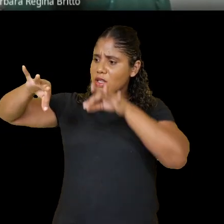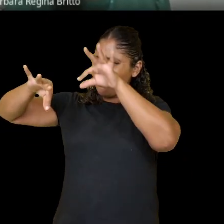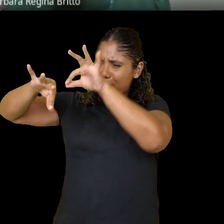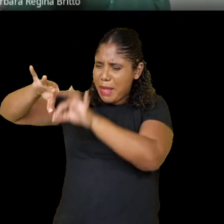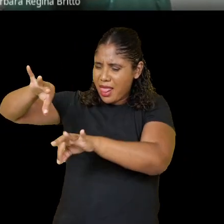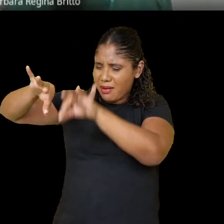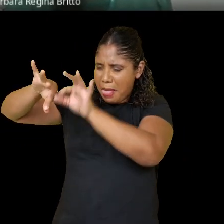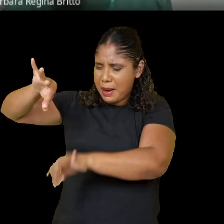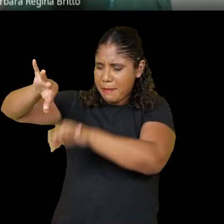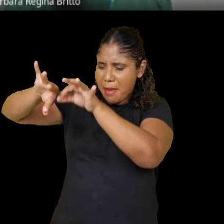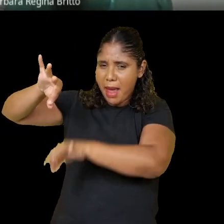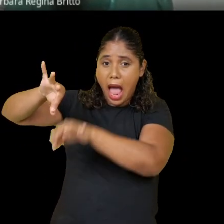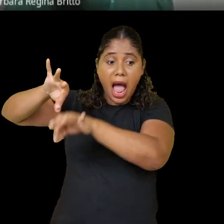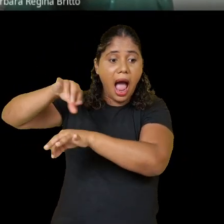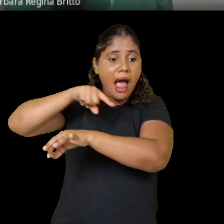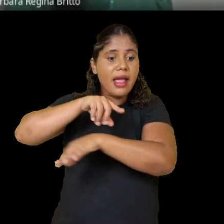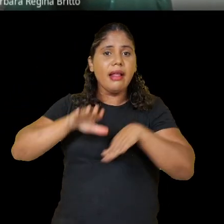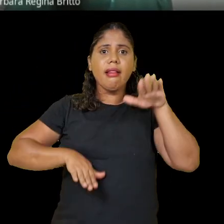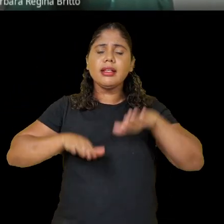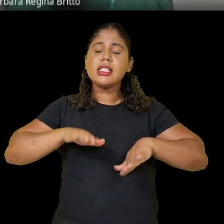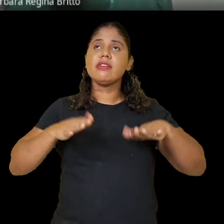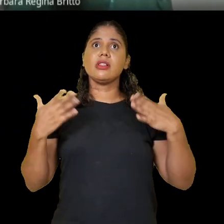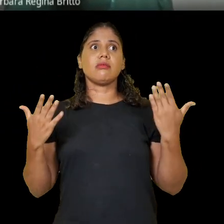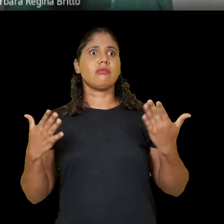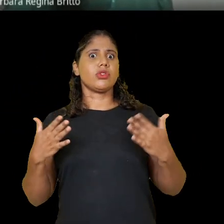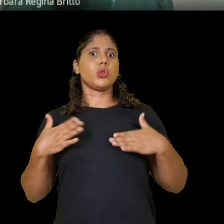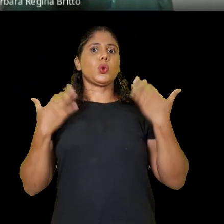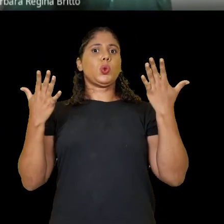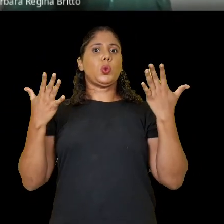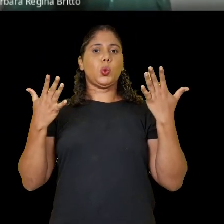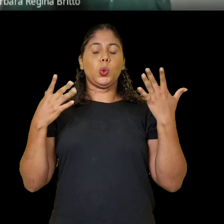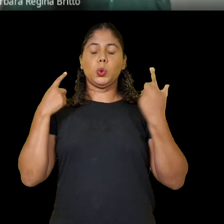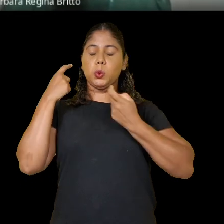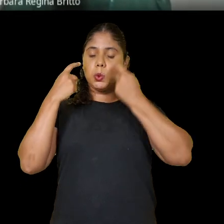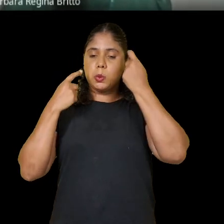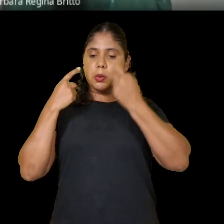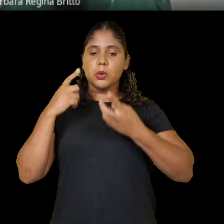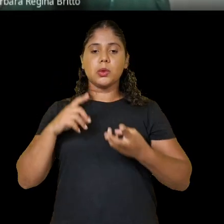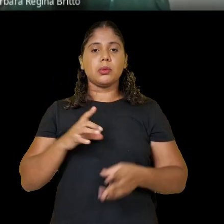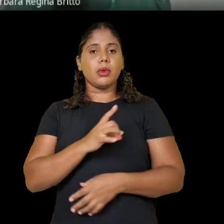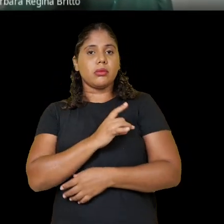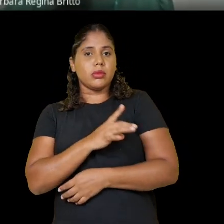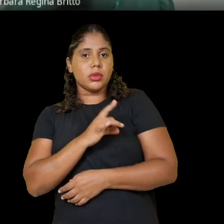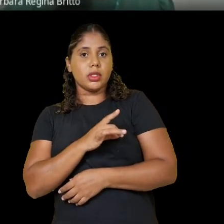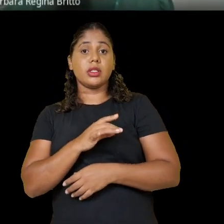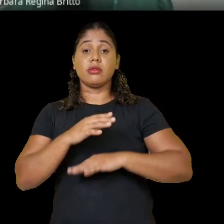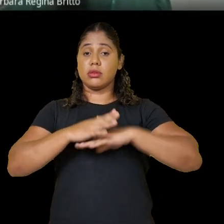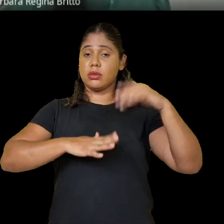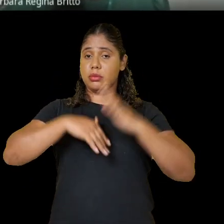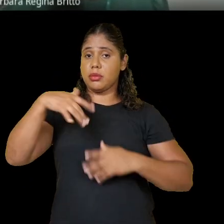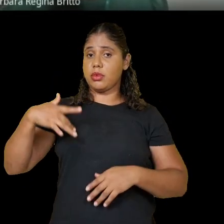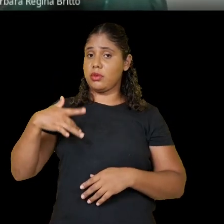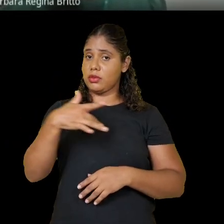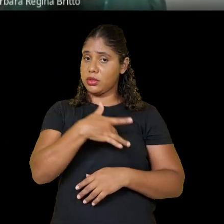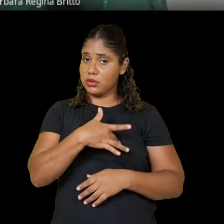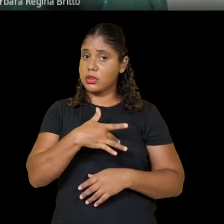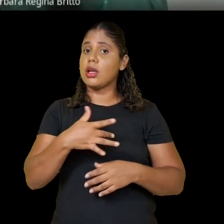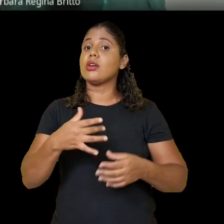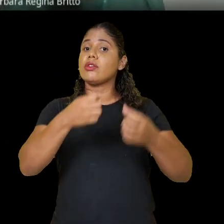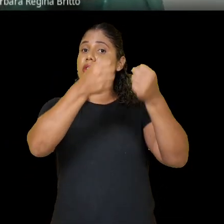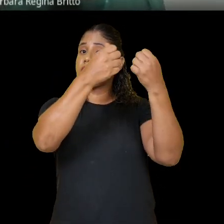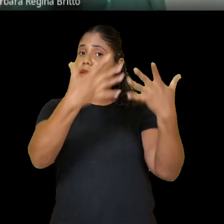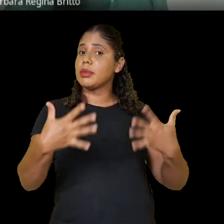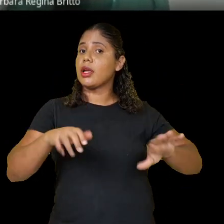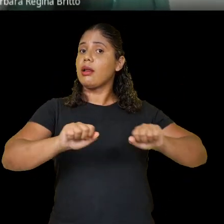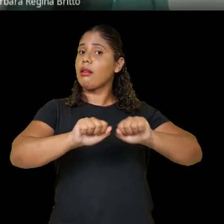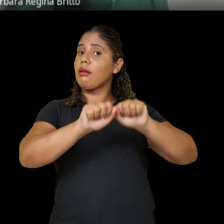pode gerar ficar assustada, com medo, preocupada. Então, entende-se, né, enquanto profissional, você vai esclarecer que faz parte